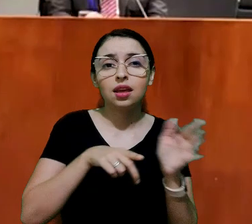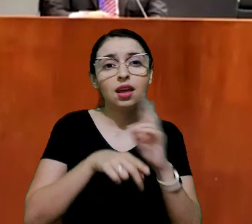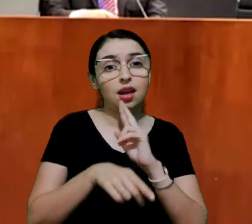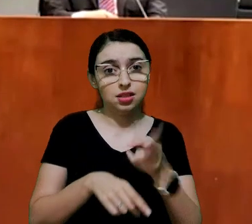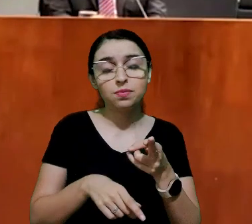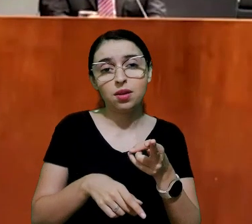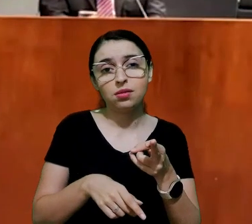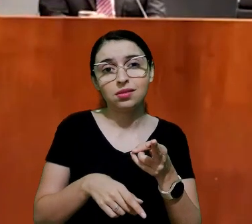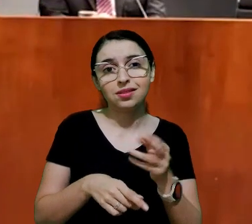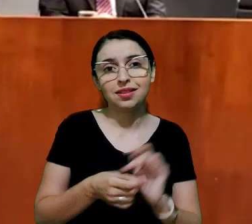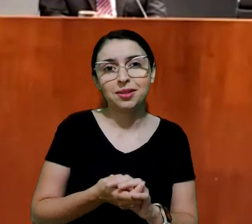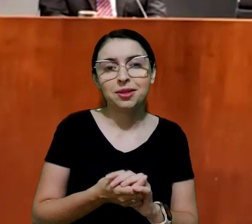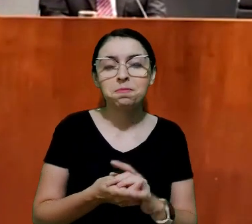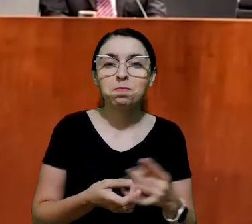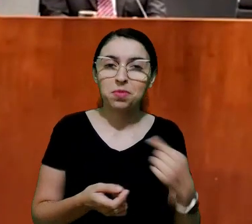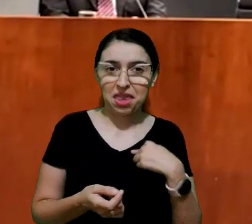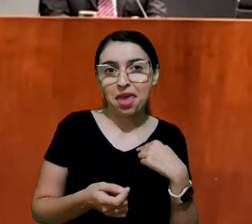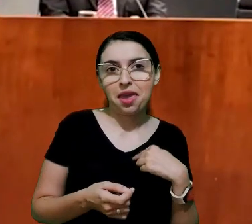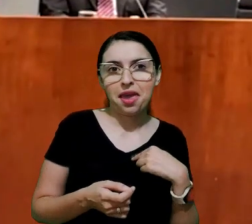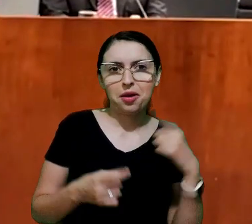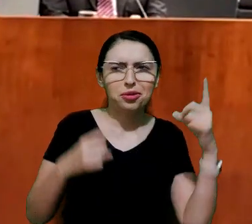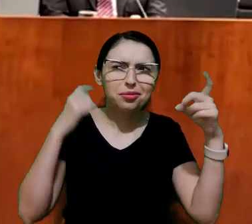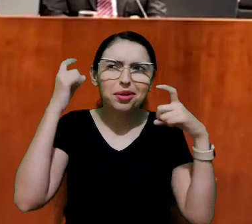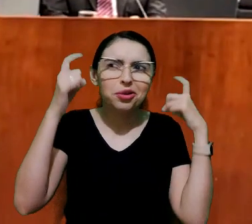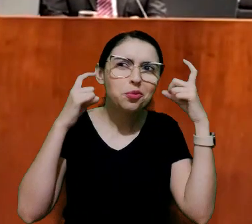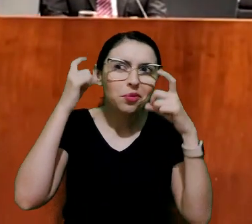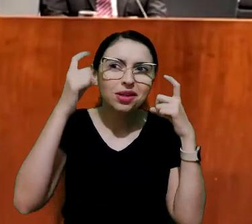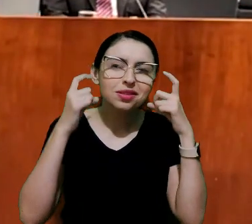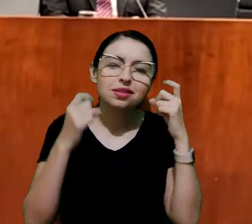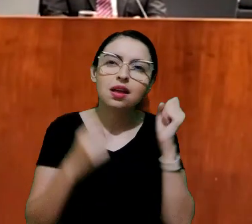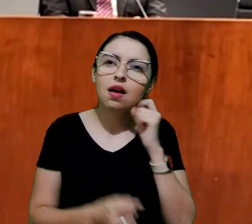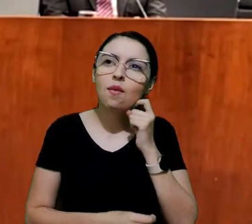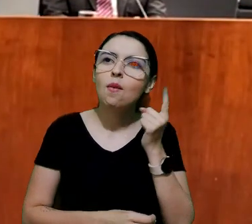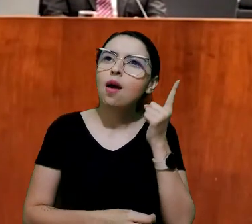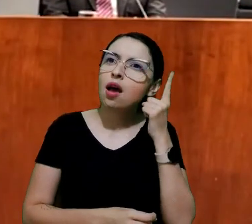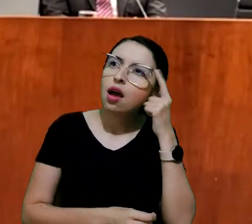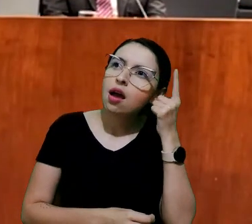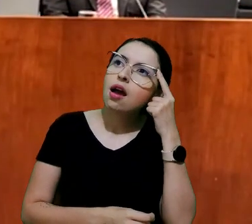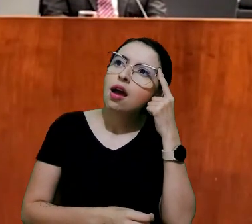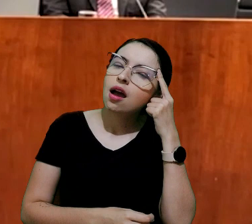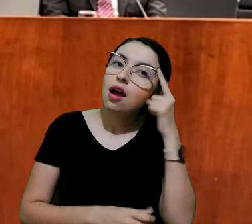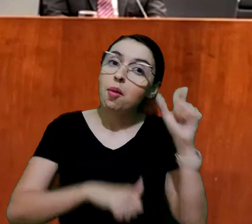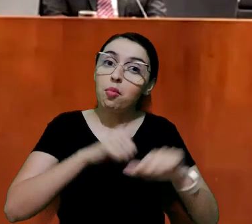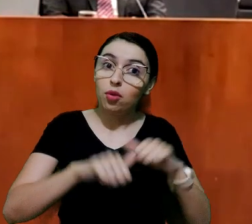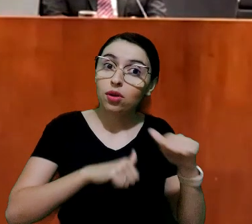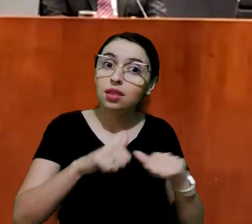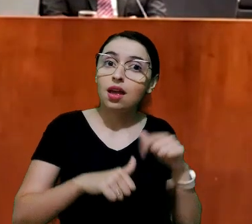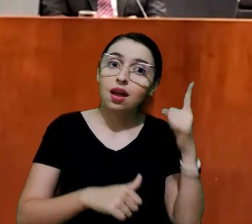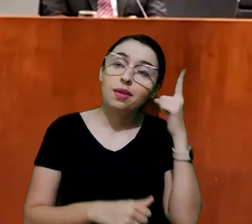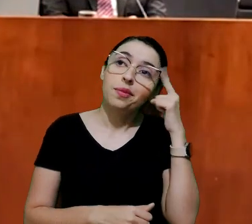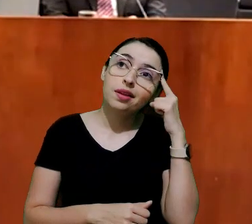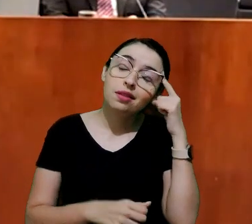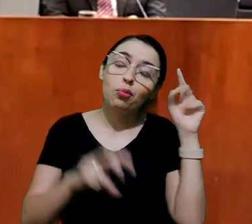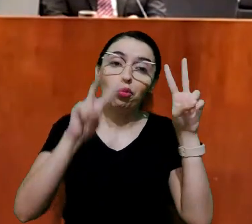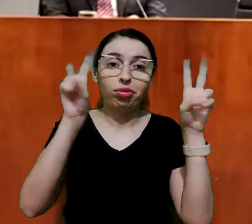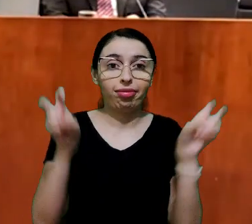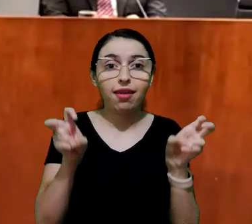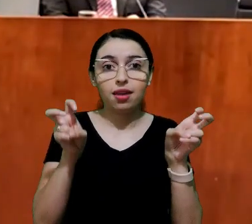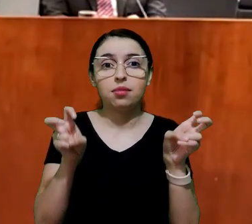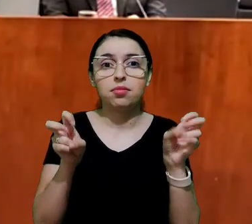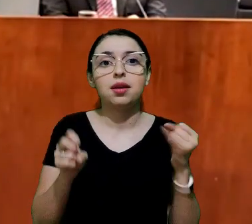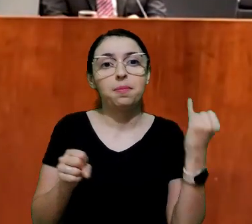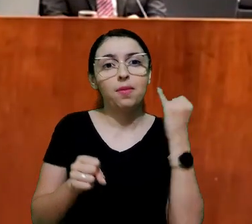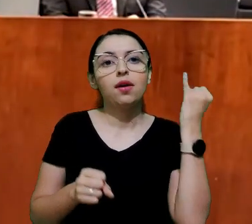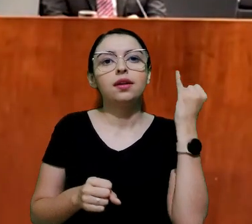vim aqui só para despertar nos senhores a curiosidade de repensar temas que são tão importantes. E